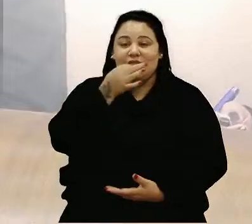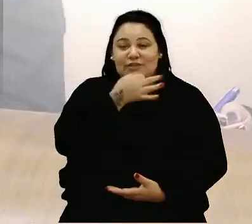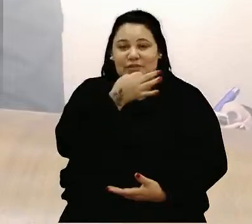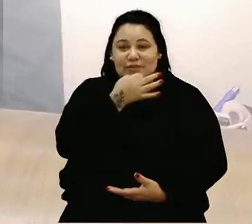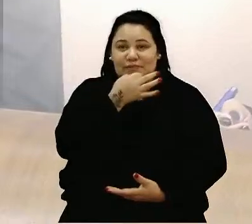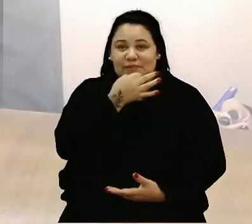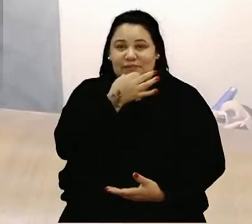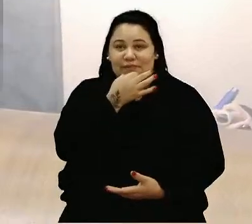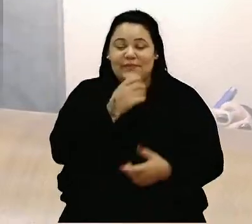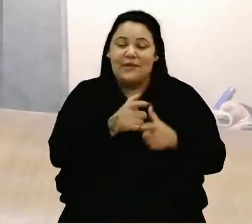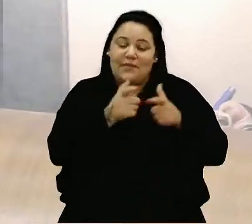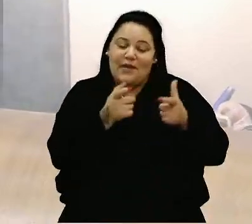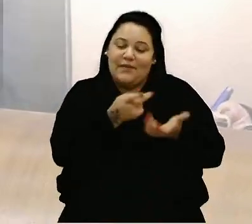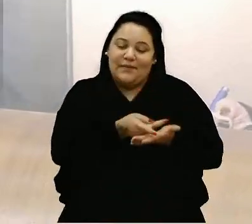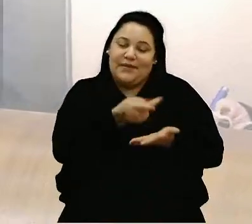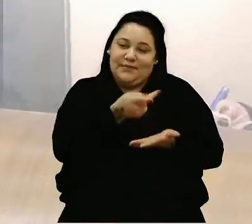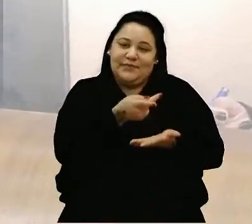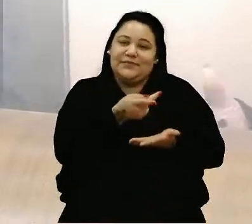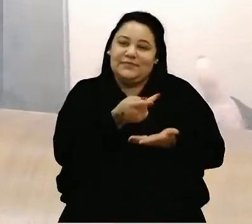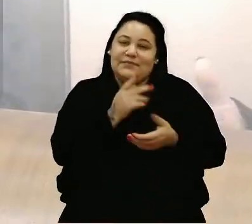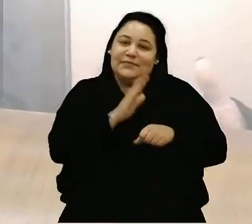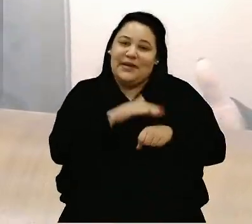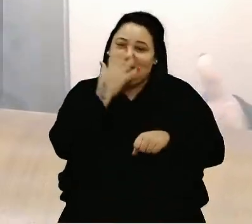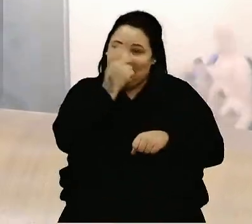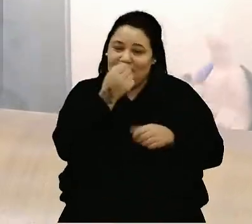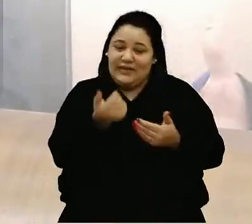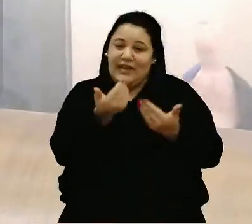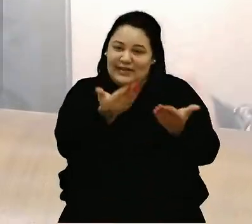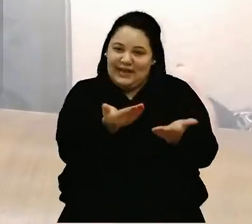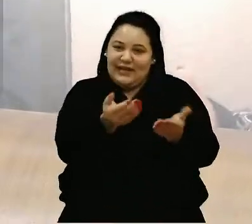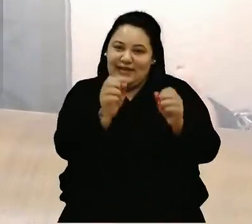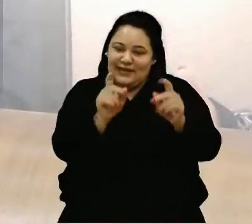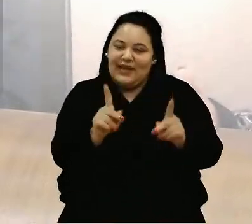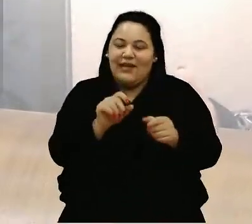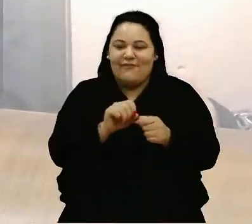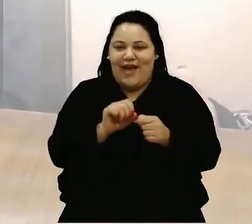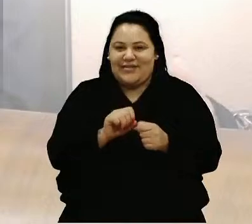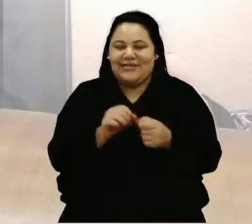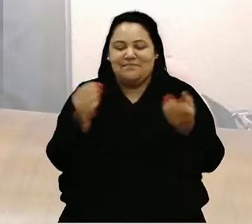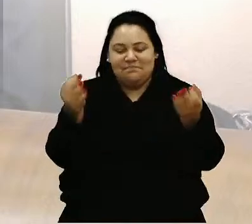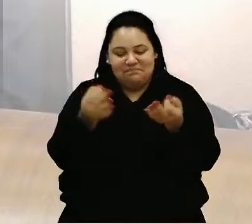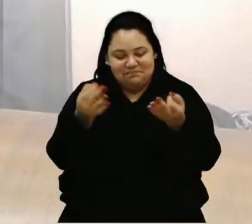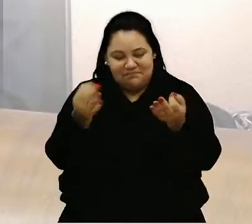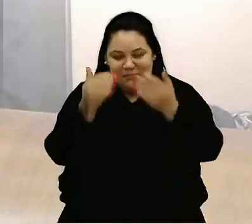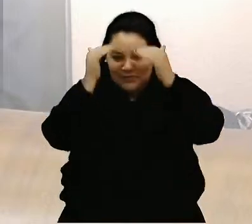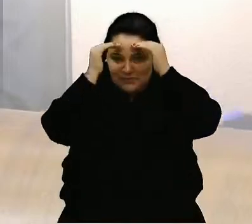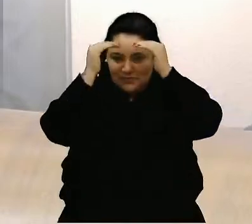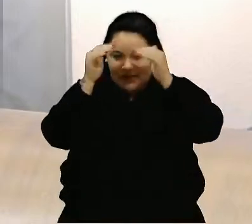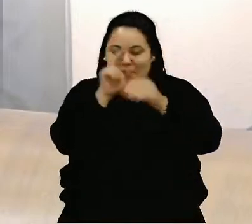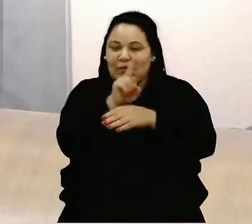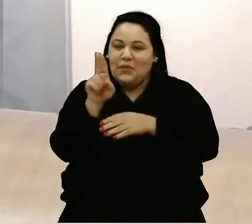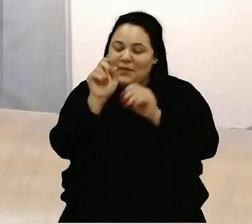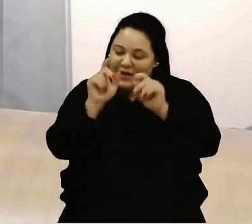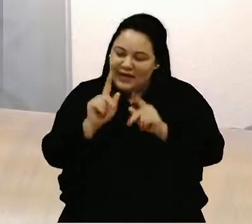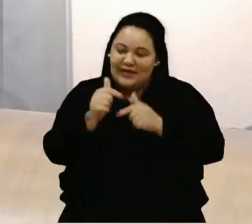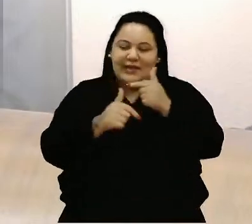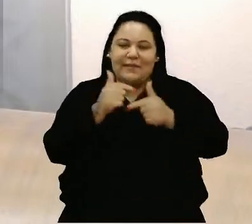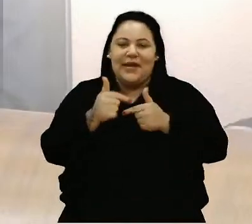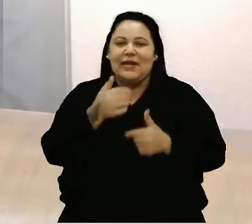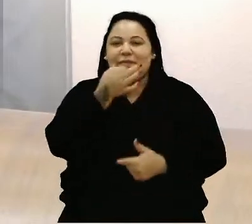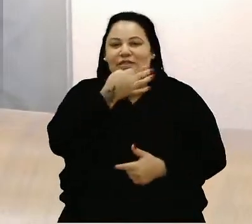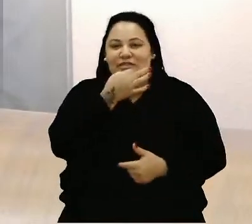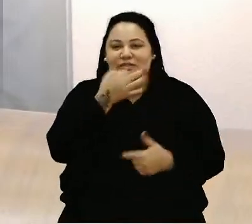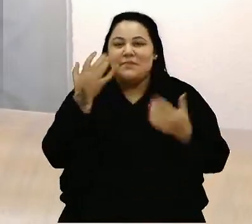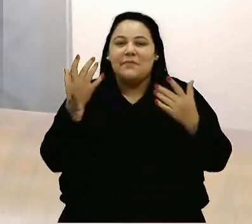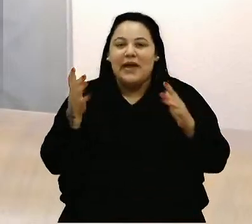maiores honrarias e é entregue a quem faz jus a esse nome e quem tem trabalhado tanto pela nossa cidade. Parabéns